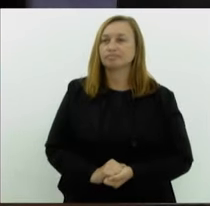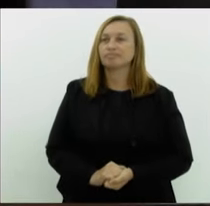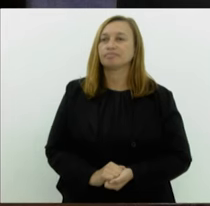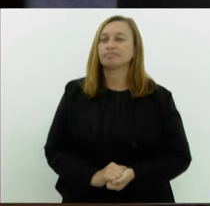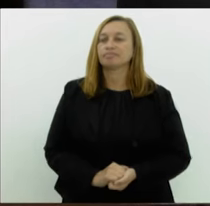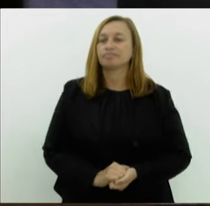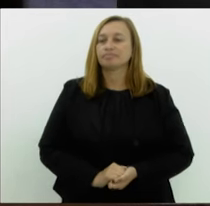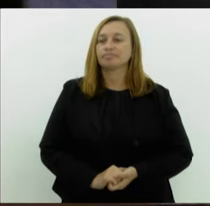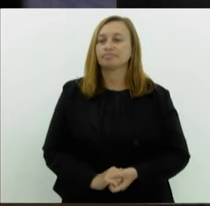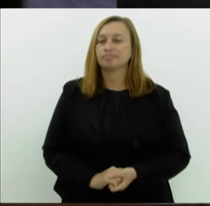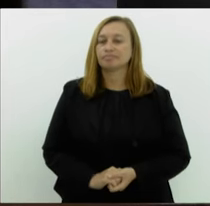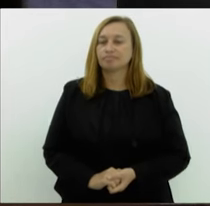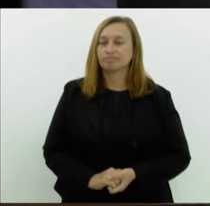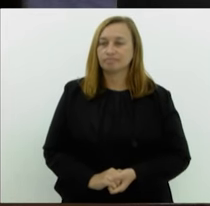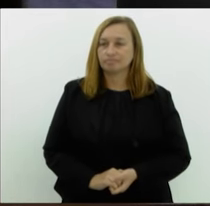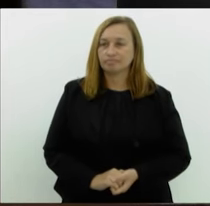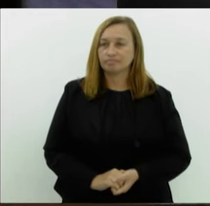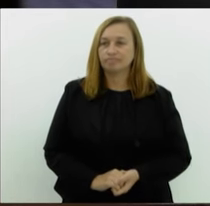Irá